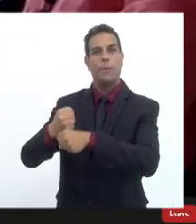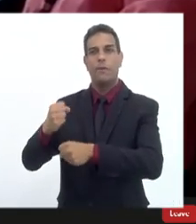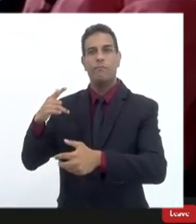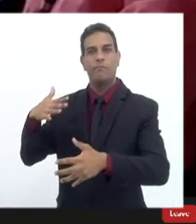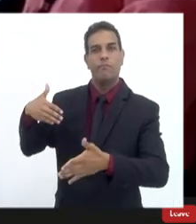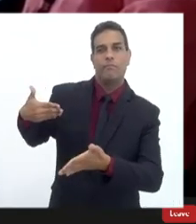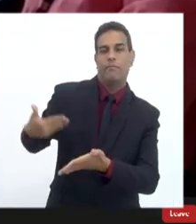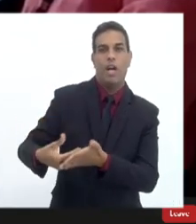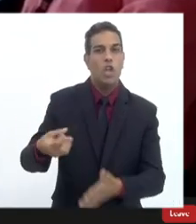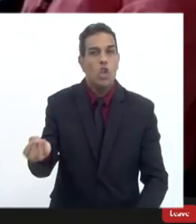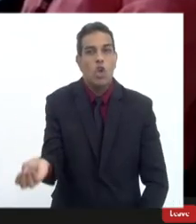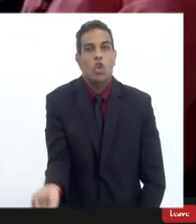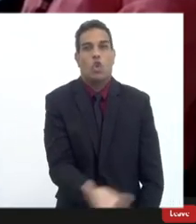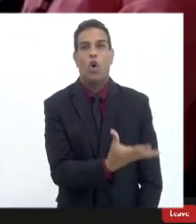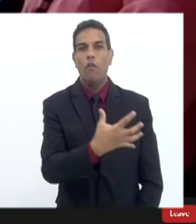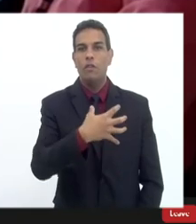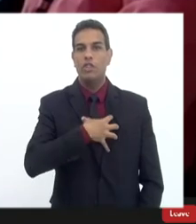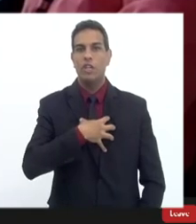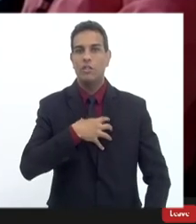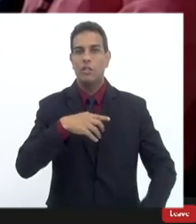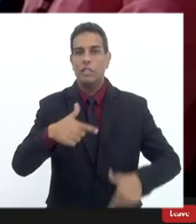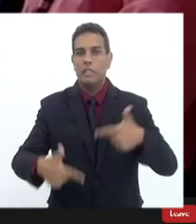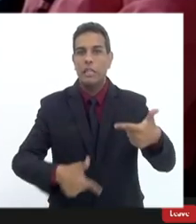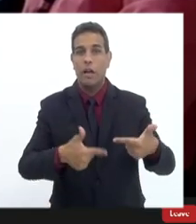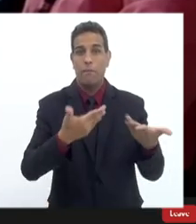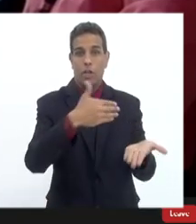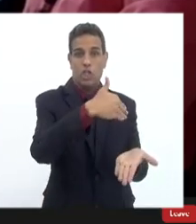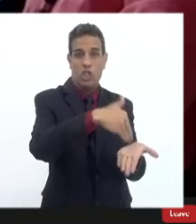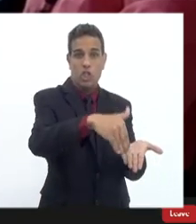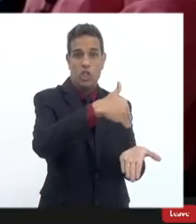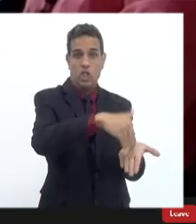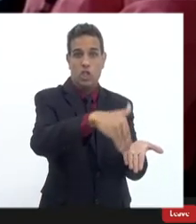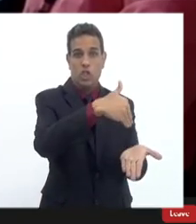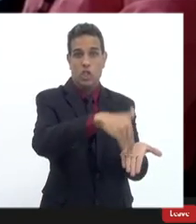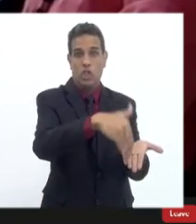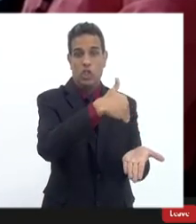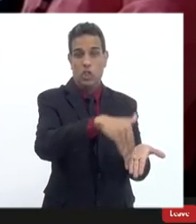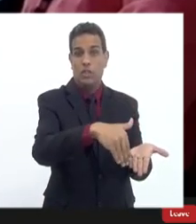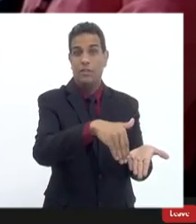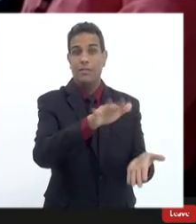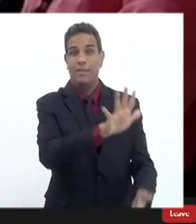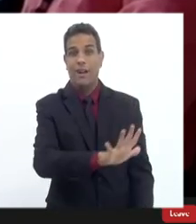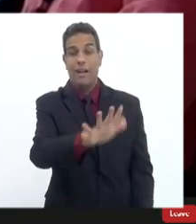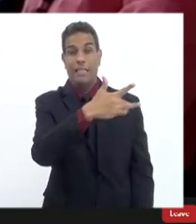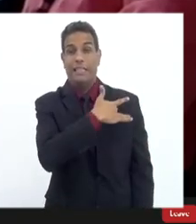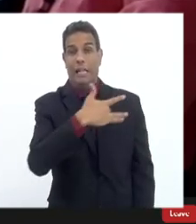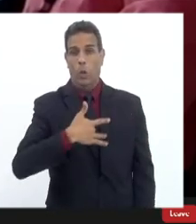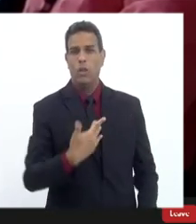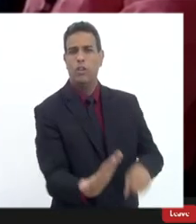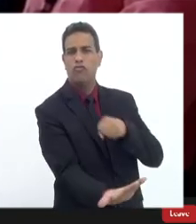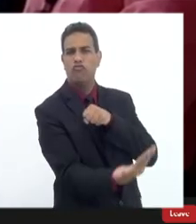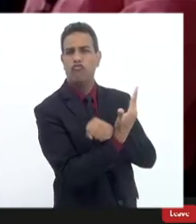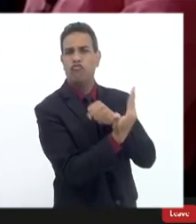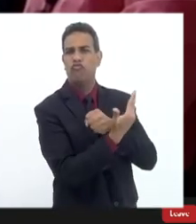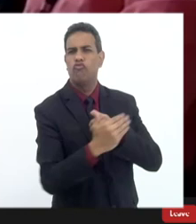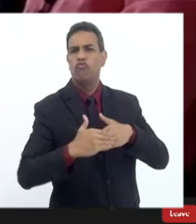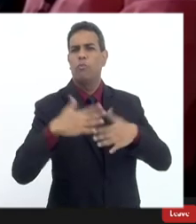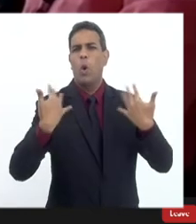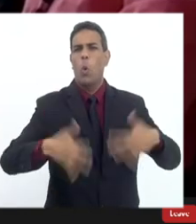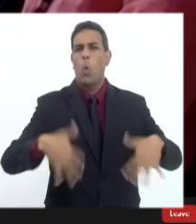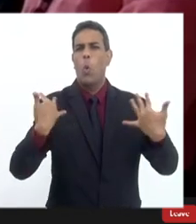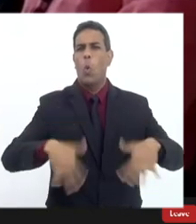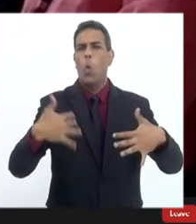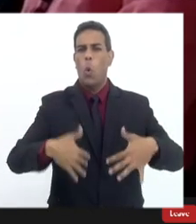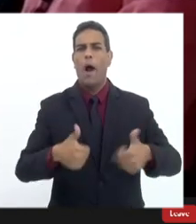novo. A Secretaria Estadual de Saúde tem nos ajudado bastante. Estamos em contato diretamente com